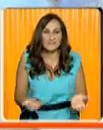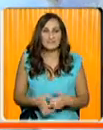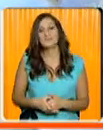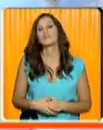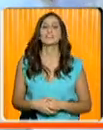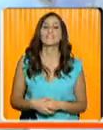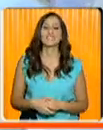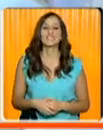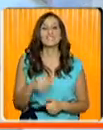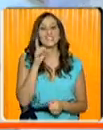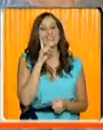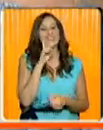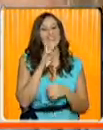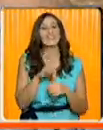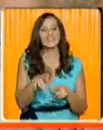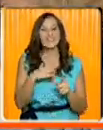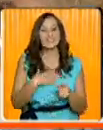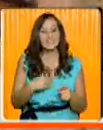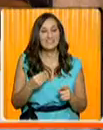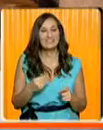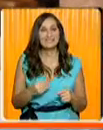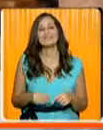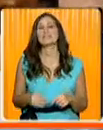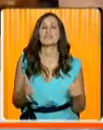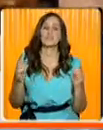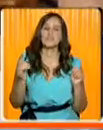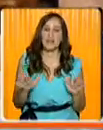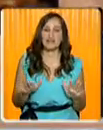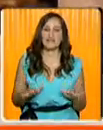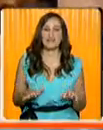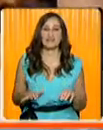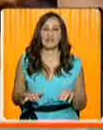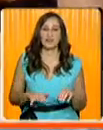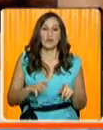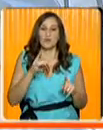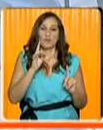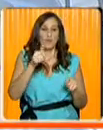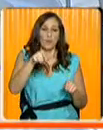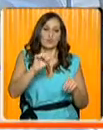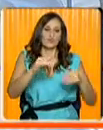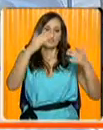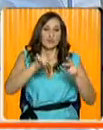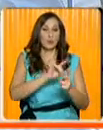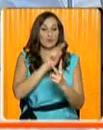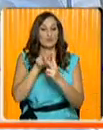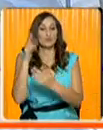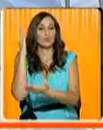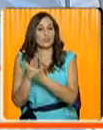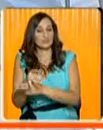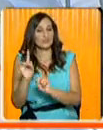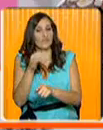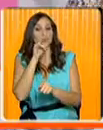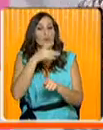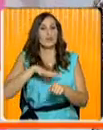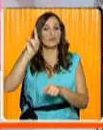É. Isto deve dar um gosto de fazer, Marta. Mas vamos aqui. Eu não começo por ti hoje, começo pelos dois da ponta. Porque tu